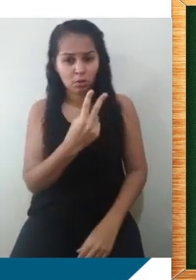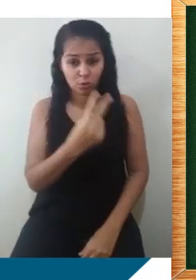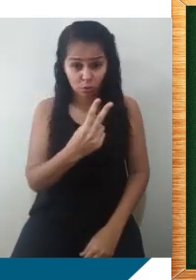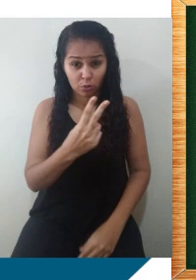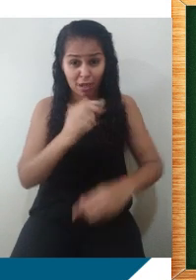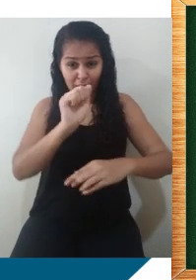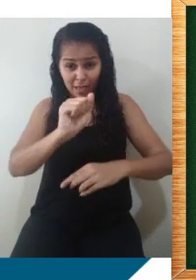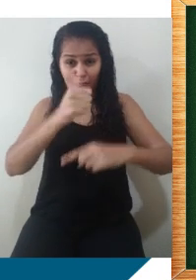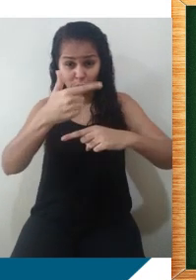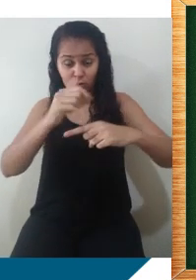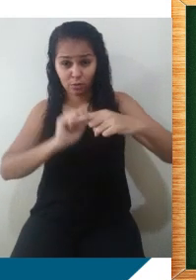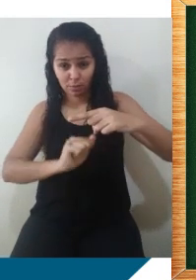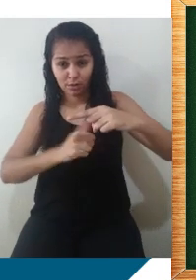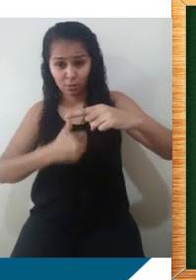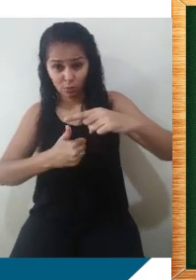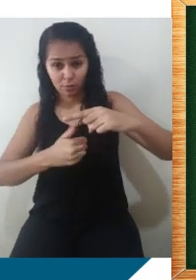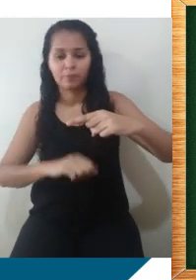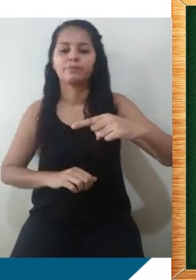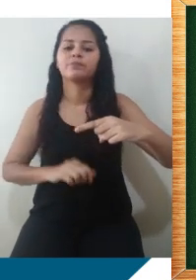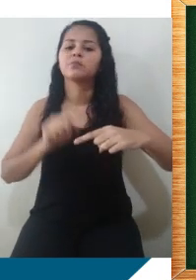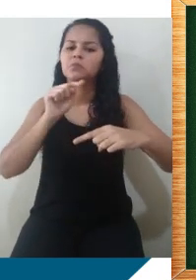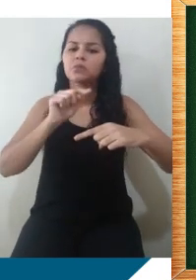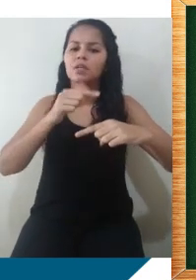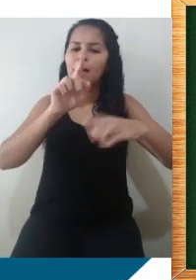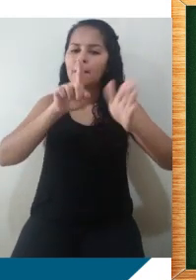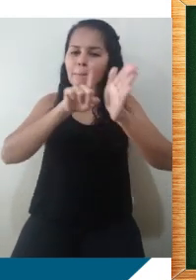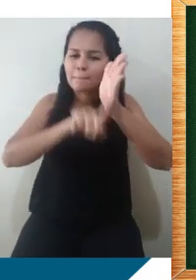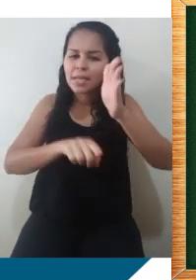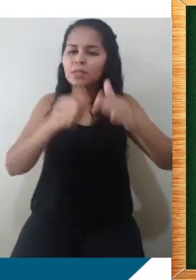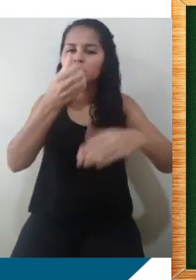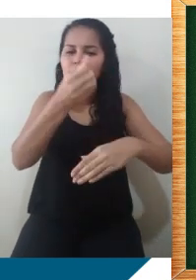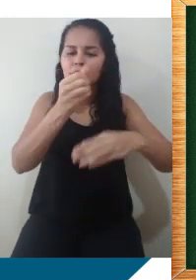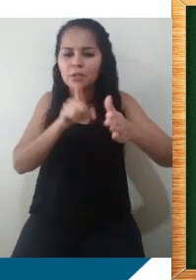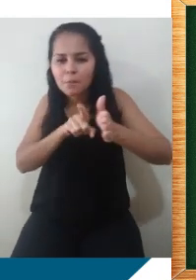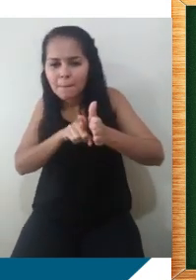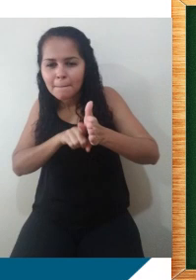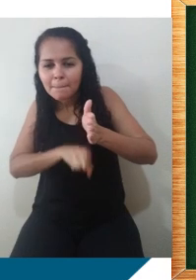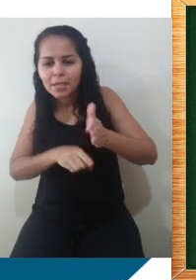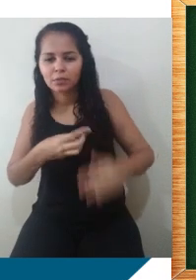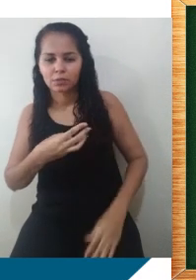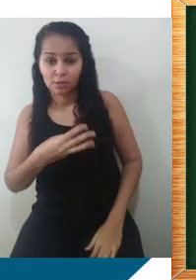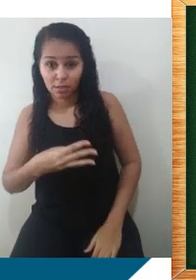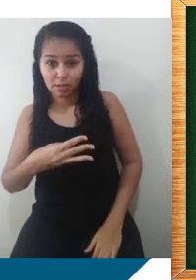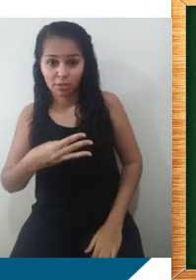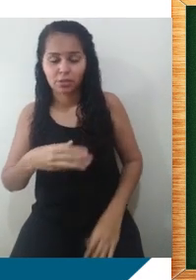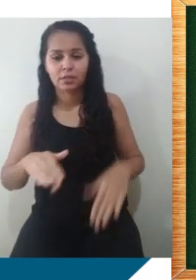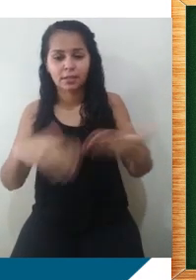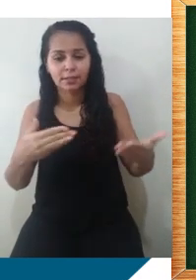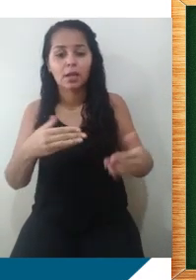igual a 3. Logo, essa razão será igual a menos 2. Item B, o valor do décimo